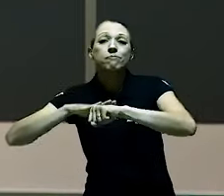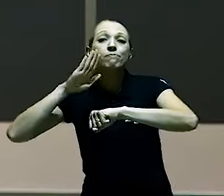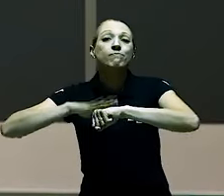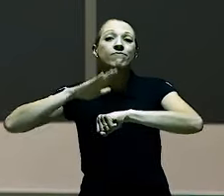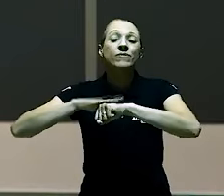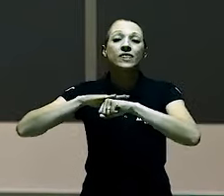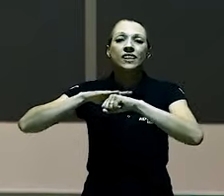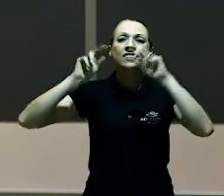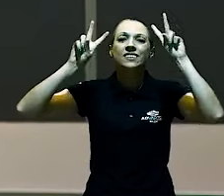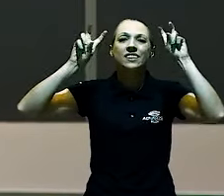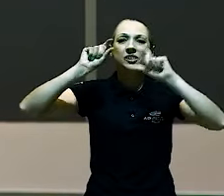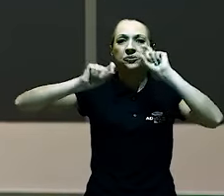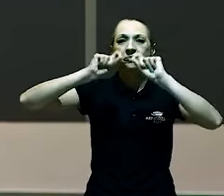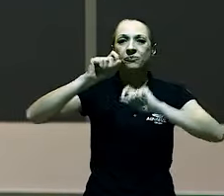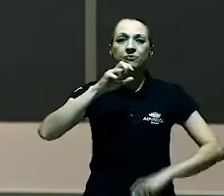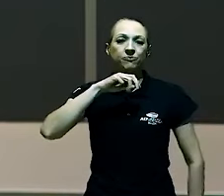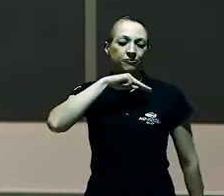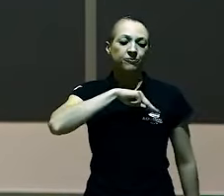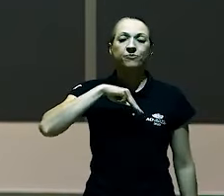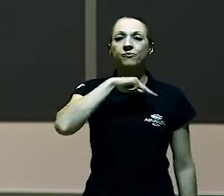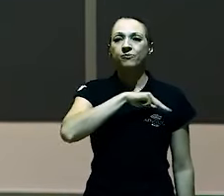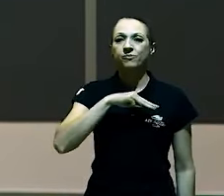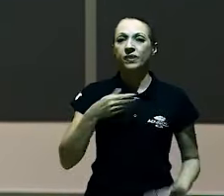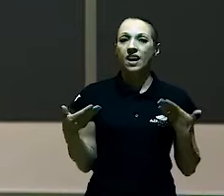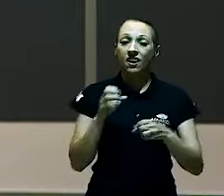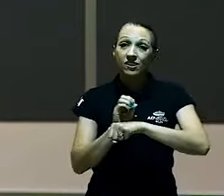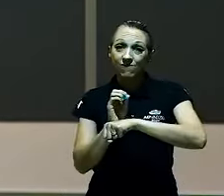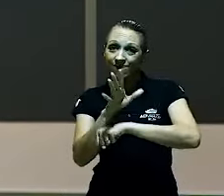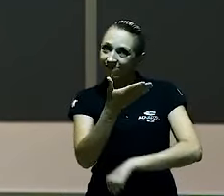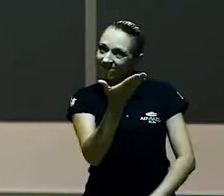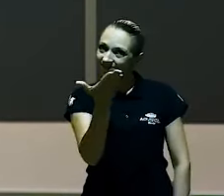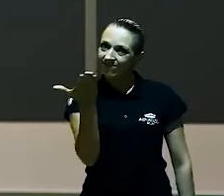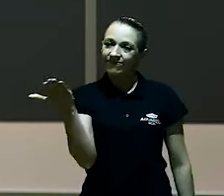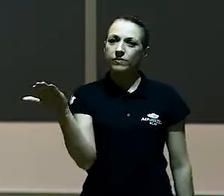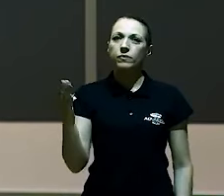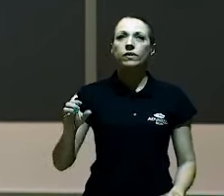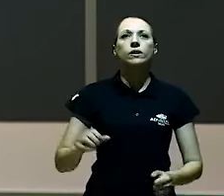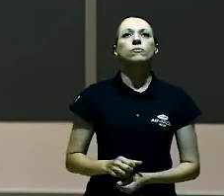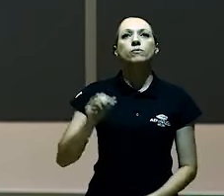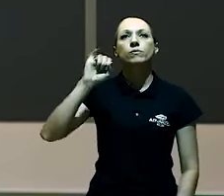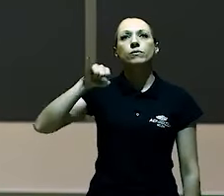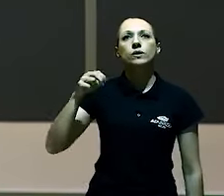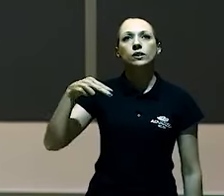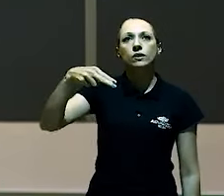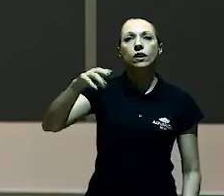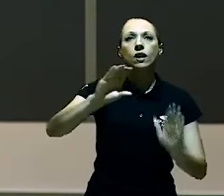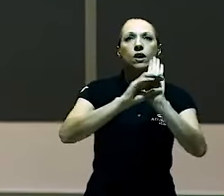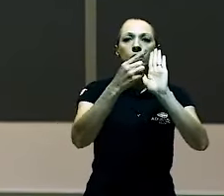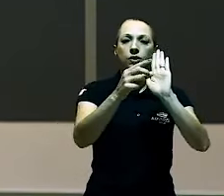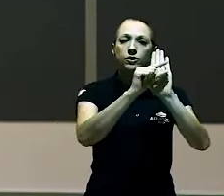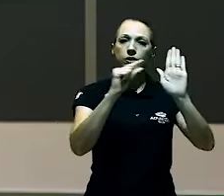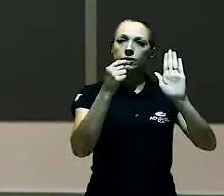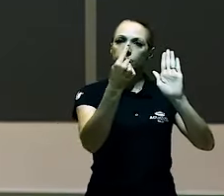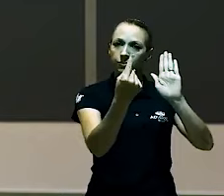coração e eu quero compartilhar com vocês. Livro de Jonas, capítulo 1, versículo 1. Está